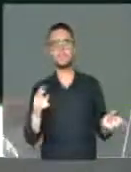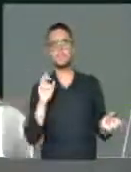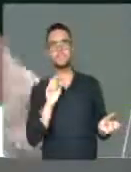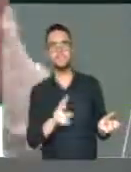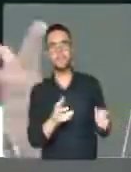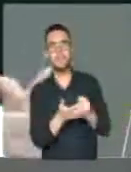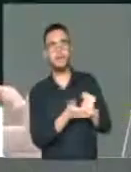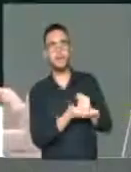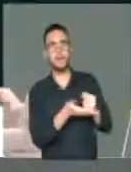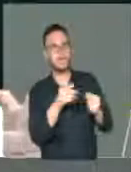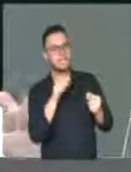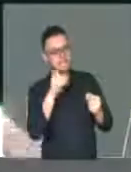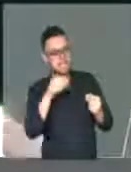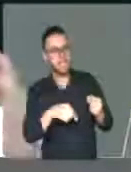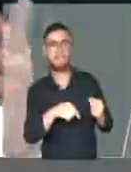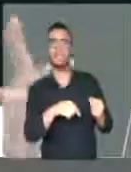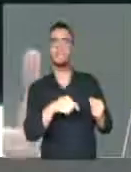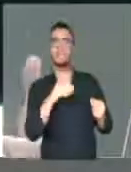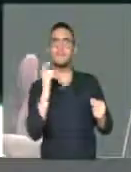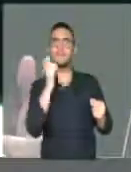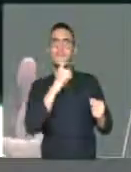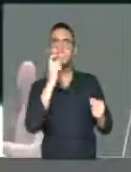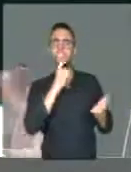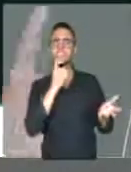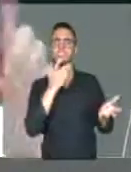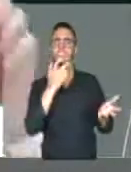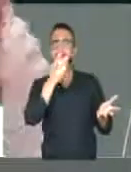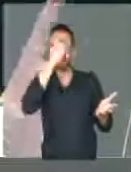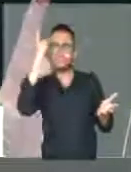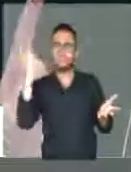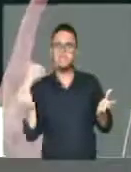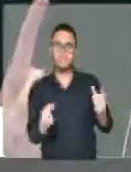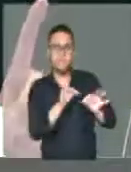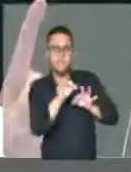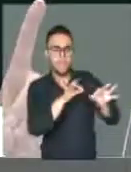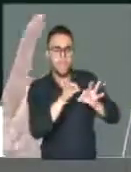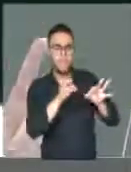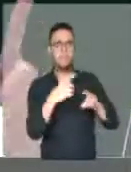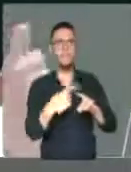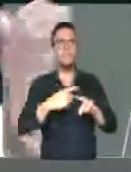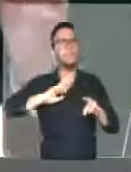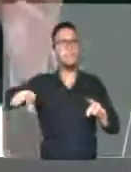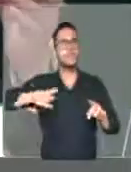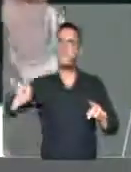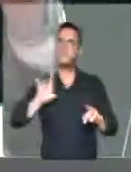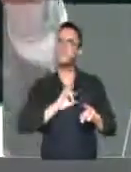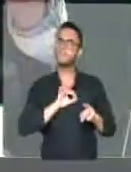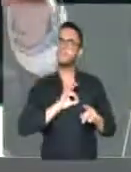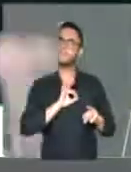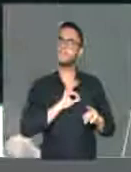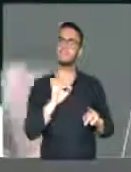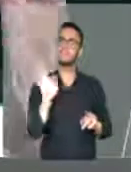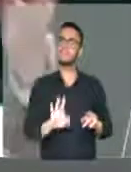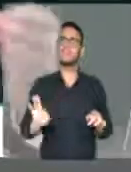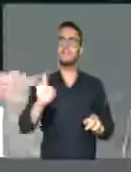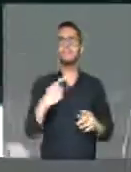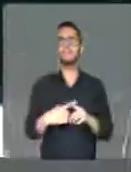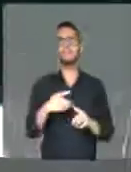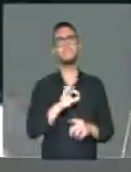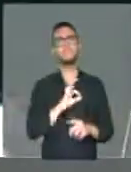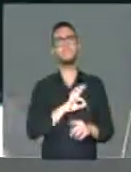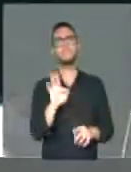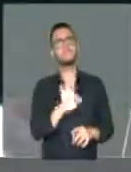numa ilação, numa montagem, que aquilo não foi a Polícia Federal. A Polícia Federal trabalha decente, de uma